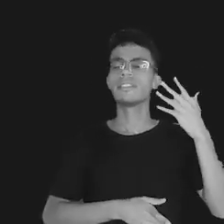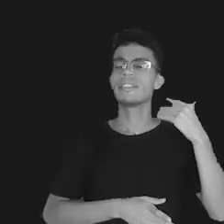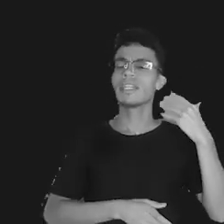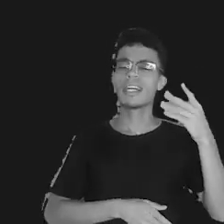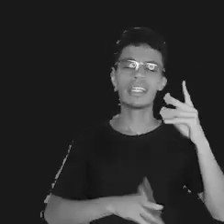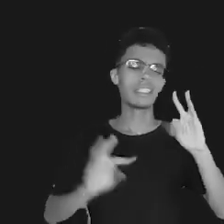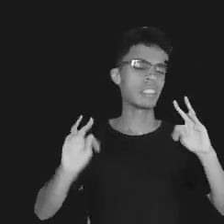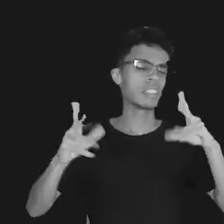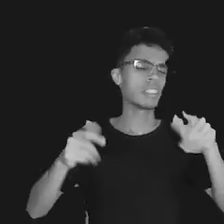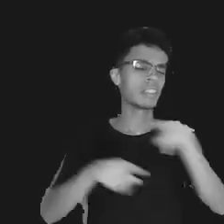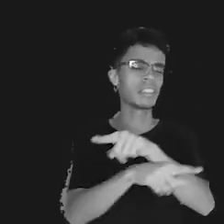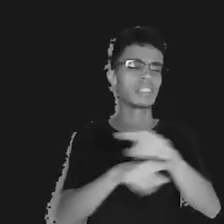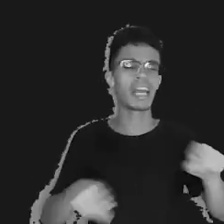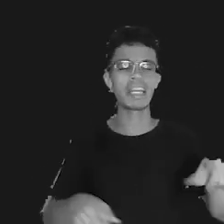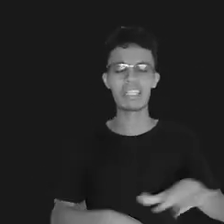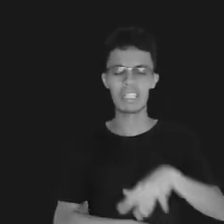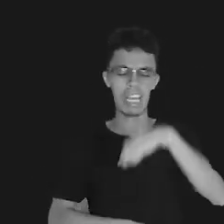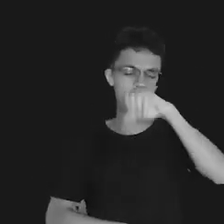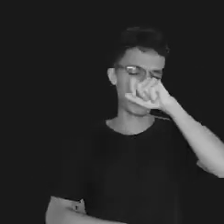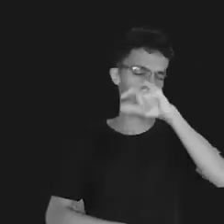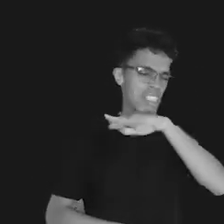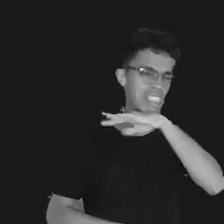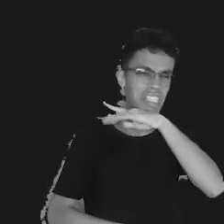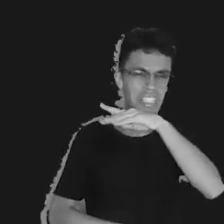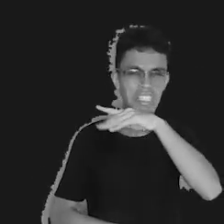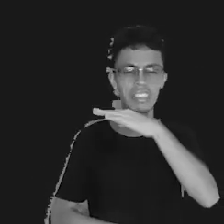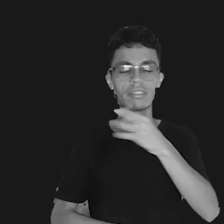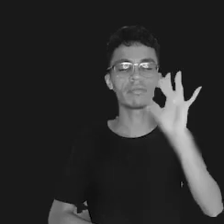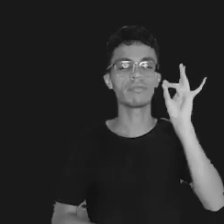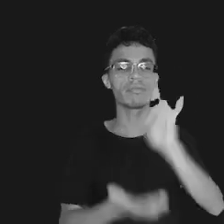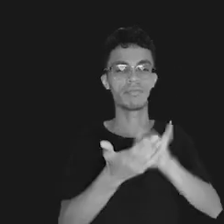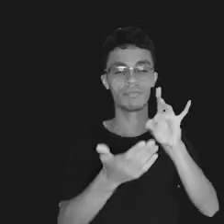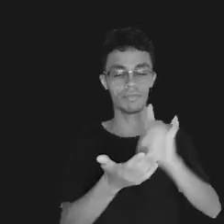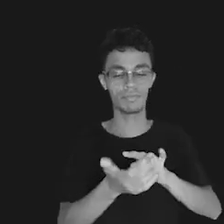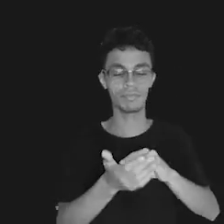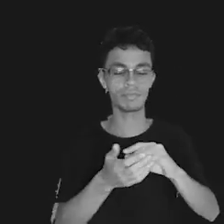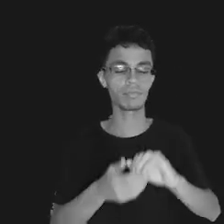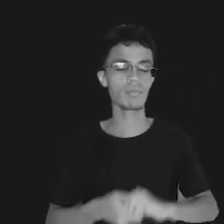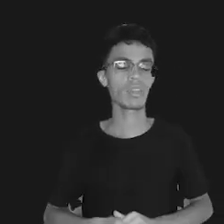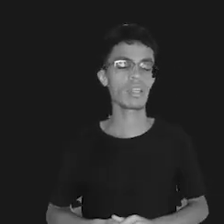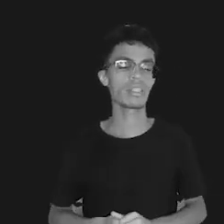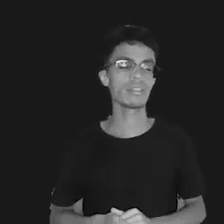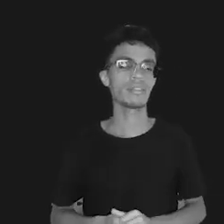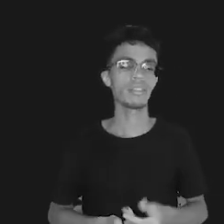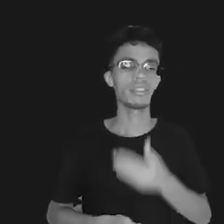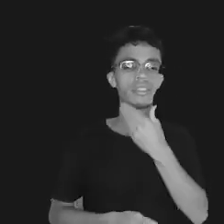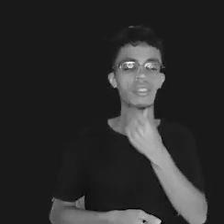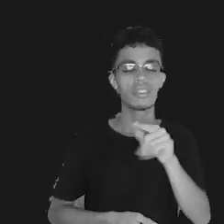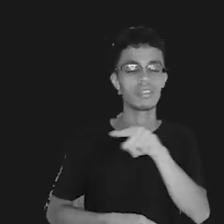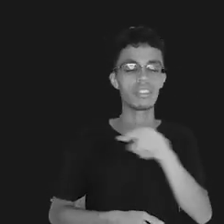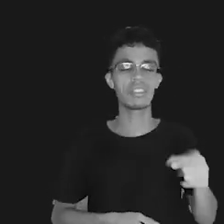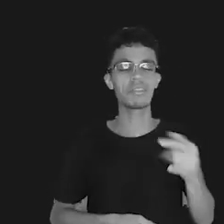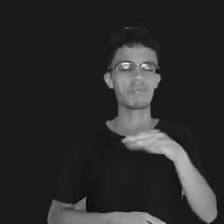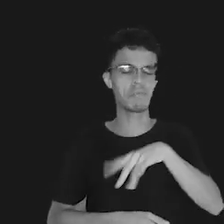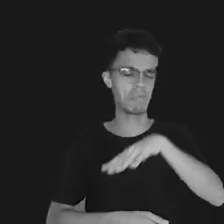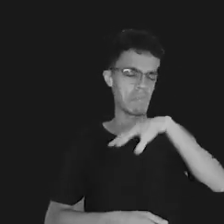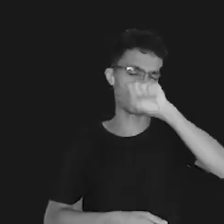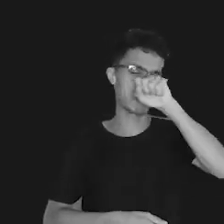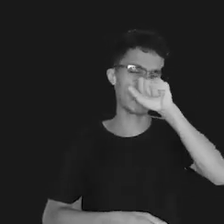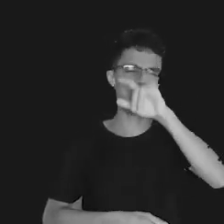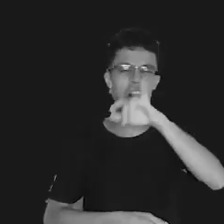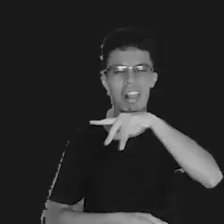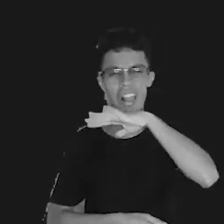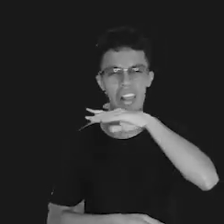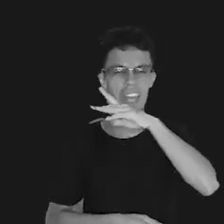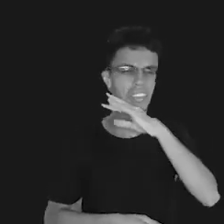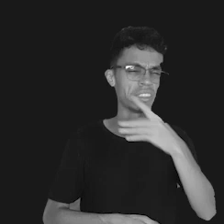todos fedem. Tem razão. Os homens fedem. Tem razão. Os